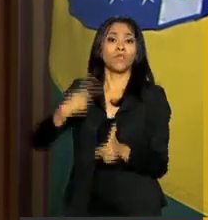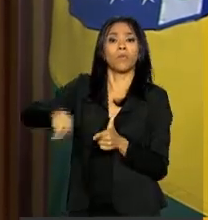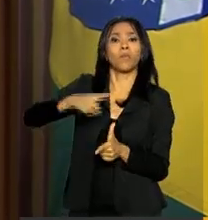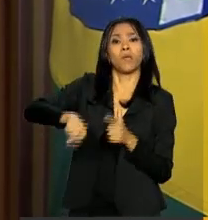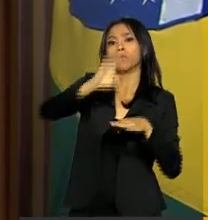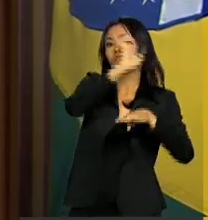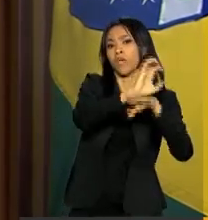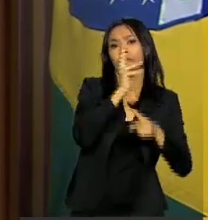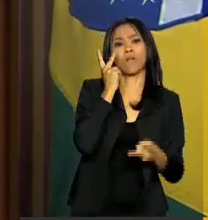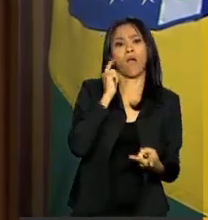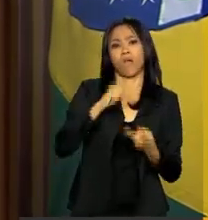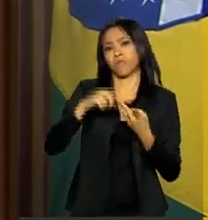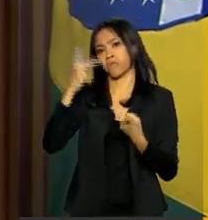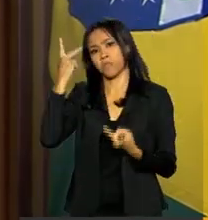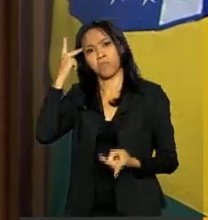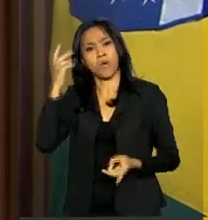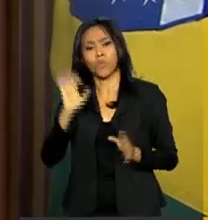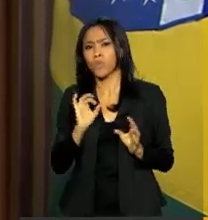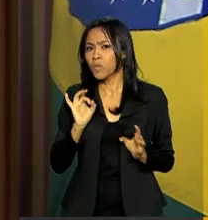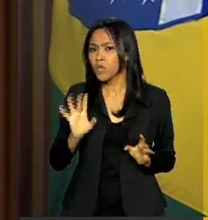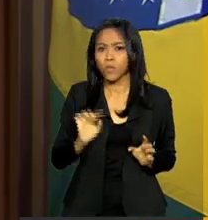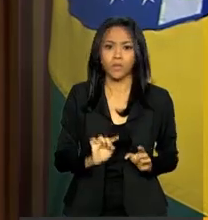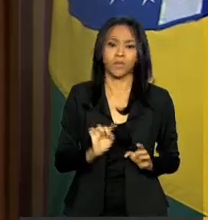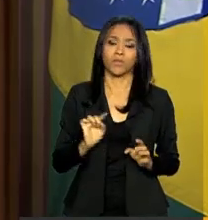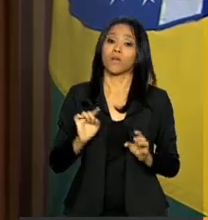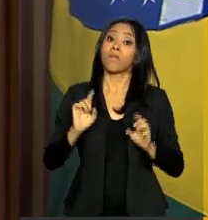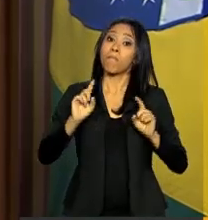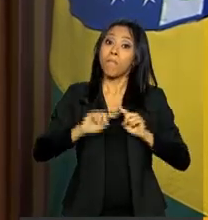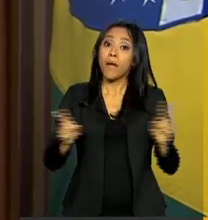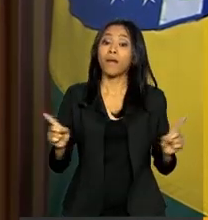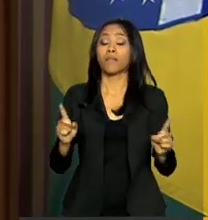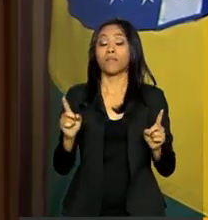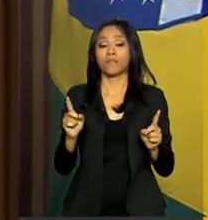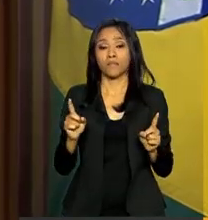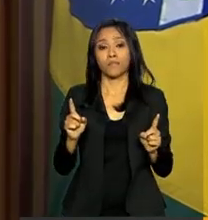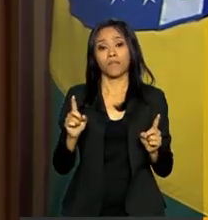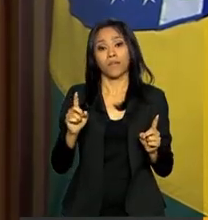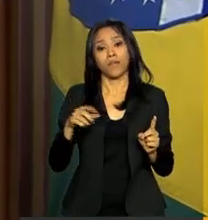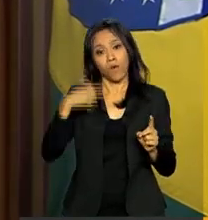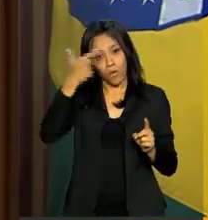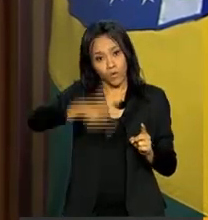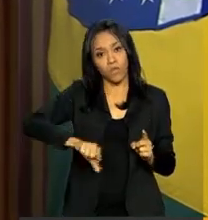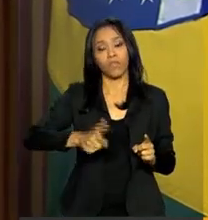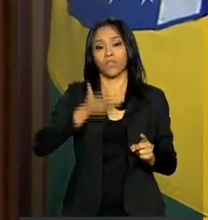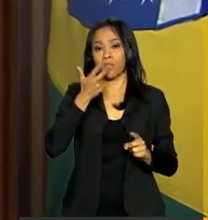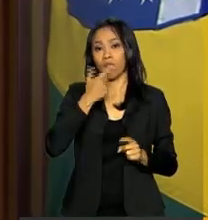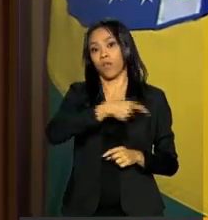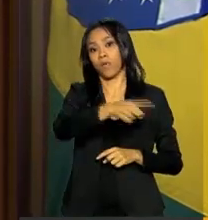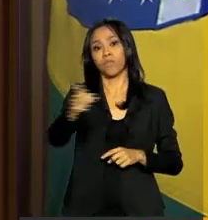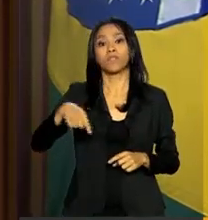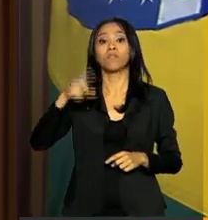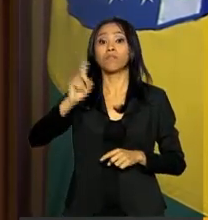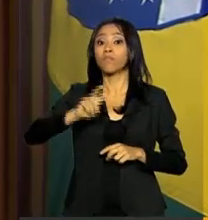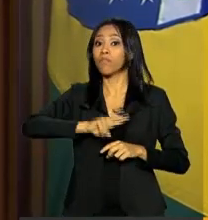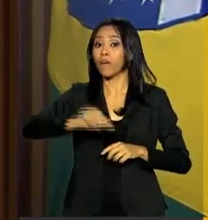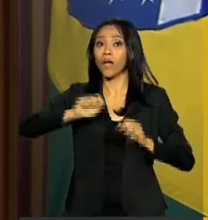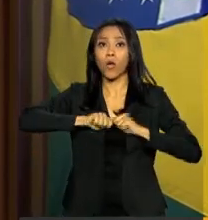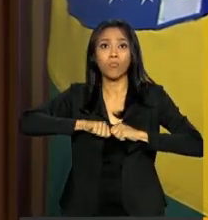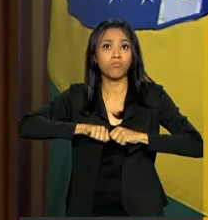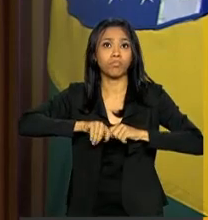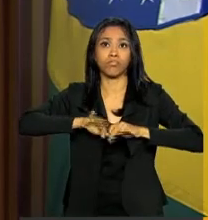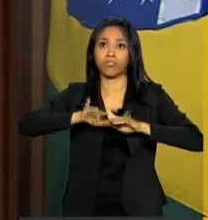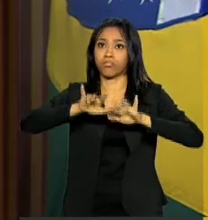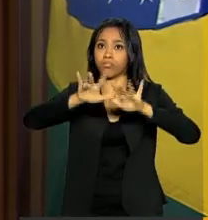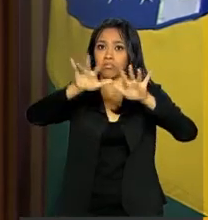o estado de são paulo mas é é ultrapassar ante é volto a dizer das próprias fronteiras é